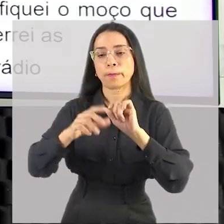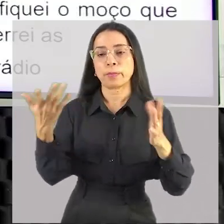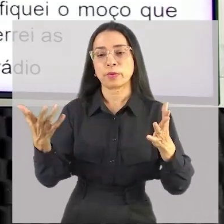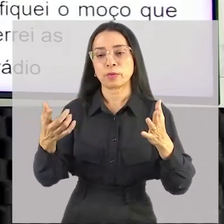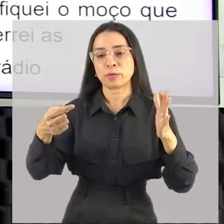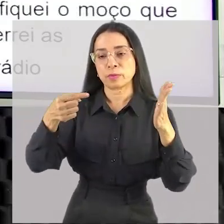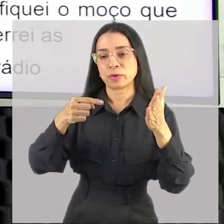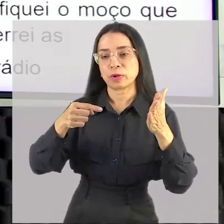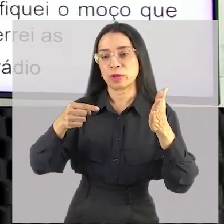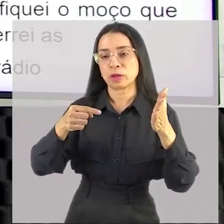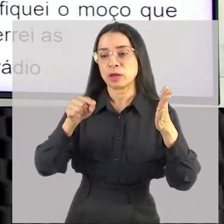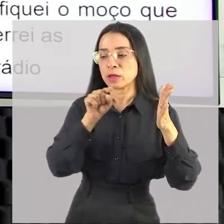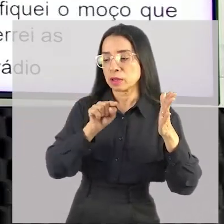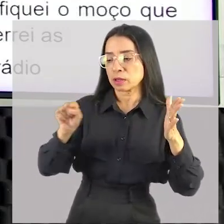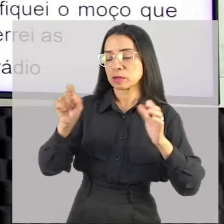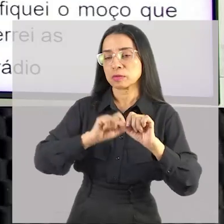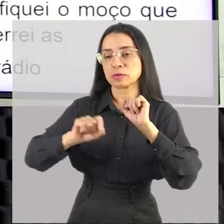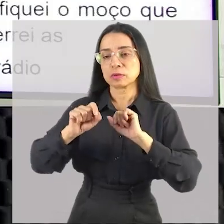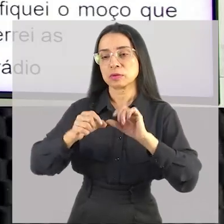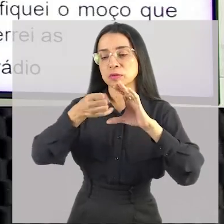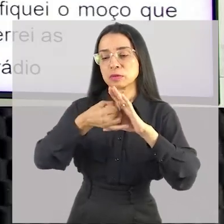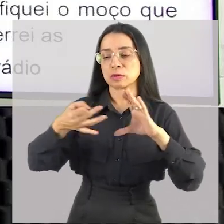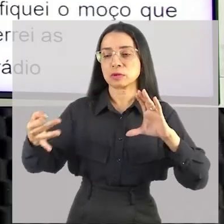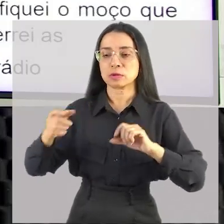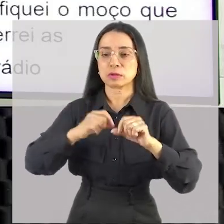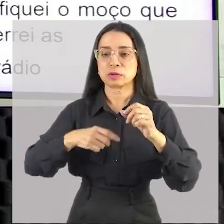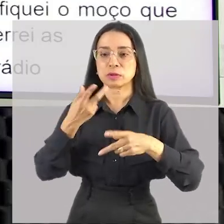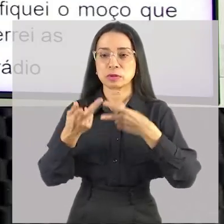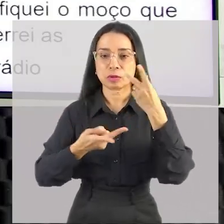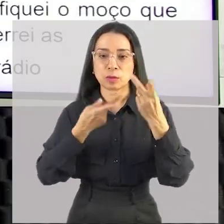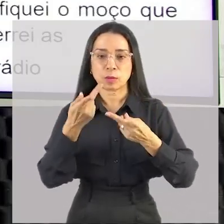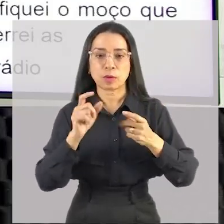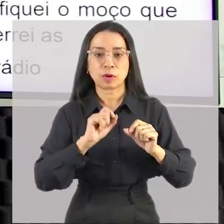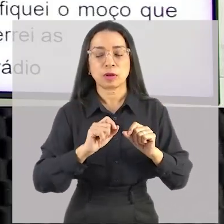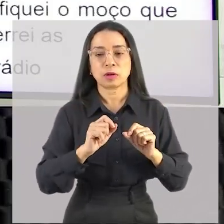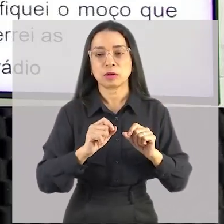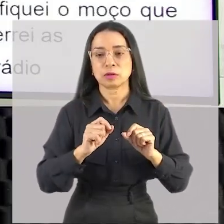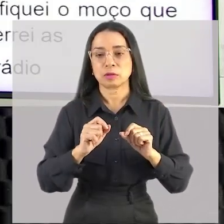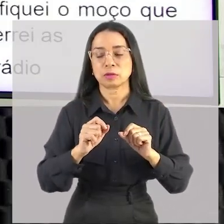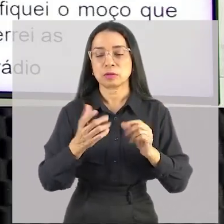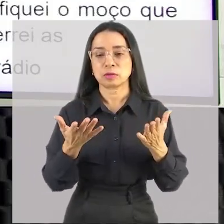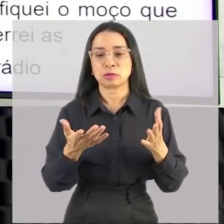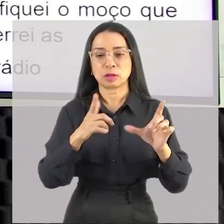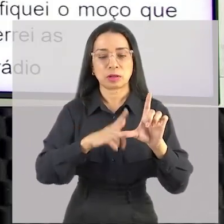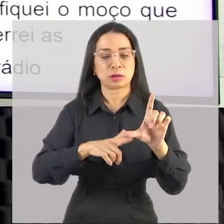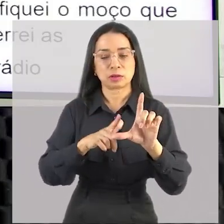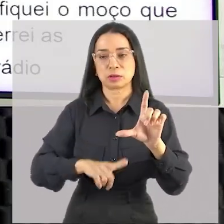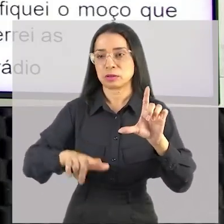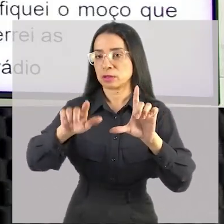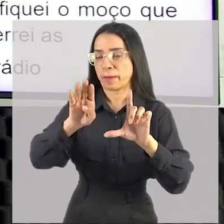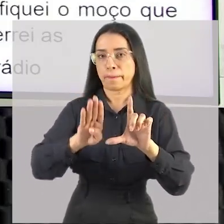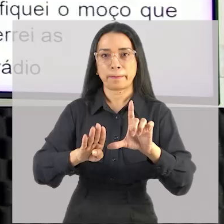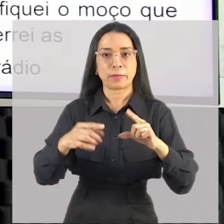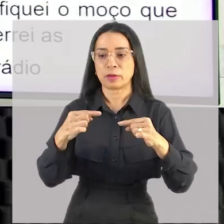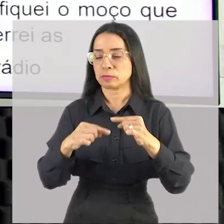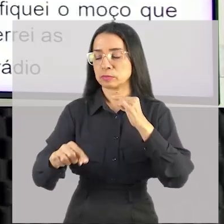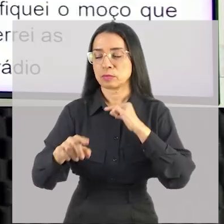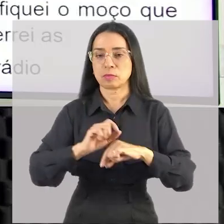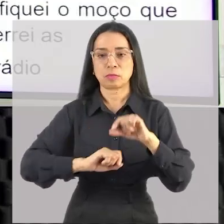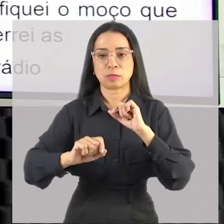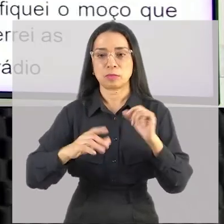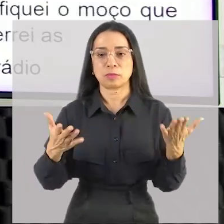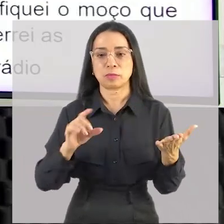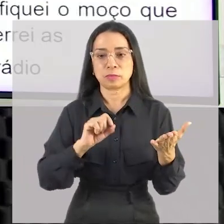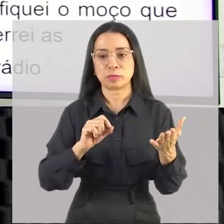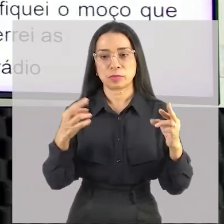aqui travessão, que é o que caracteriza a fala. Então, aqui não pode ser a letra B, porque não tem nada aqui